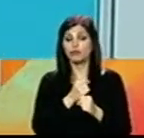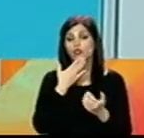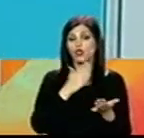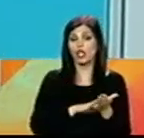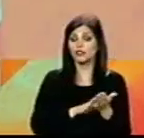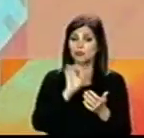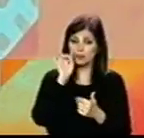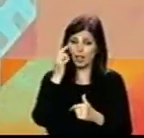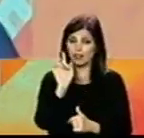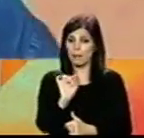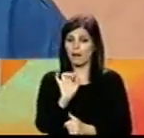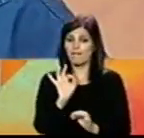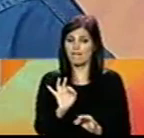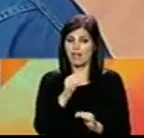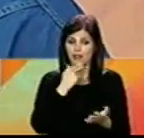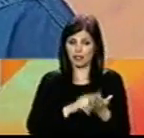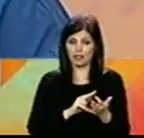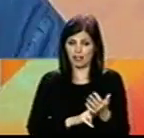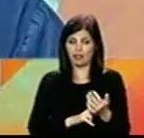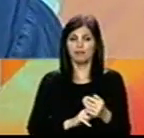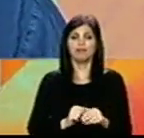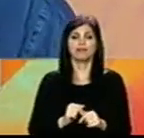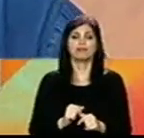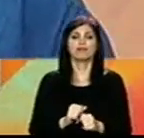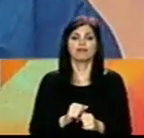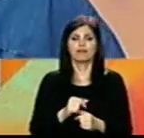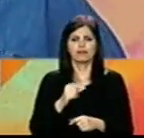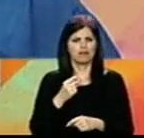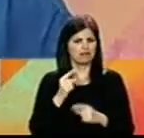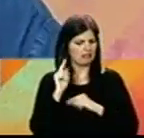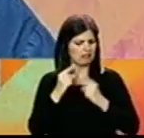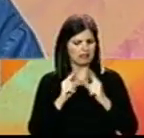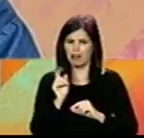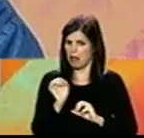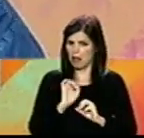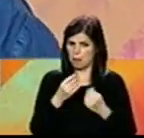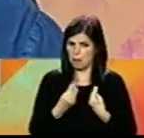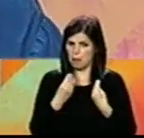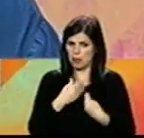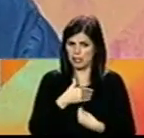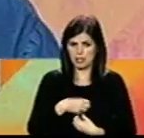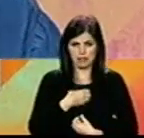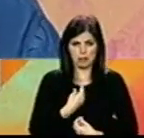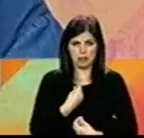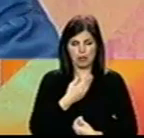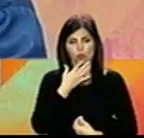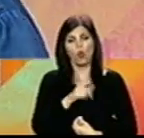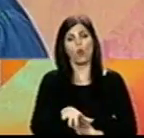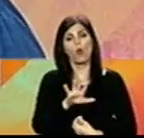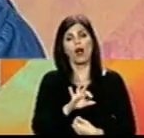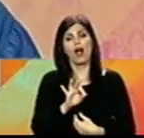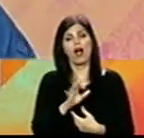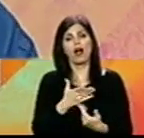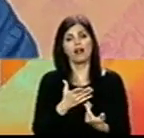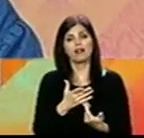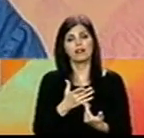chefe? É verdade. Também é verdade. Não se pode queixar do sítio onde não, trabalha. Nada. Nada, antes pelo contrário, estou muito, muito bem onde estou. Está e muito feliz, também, não está? Também magnífico, não tem obviamente as